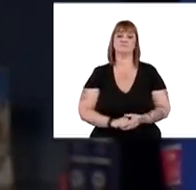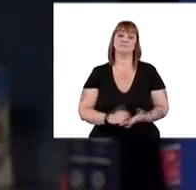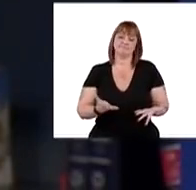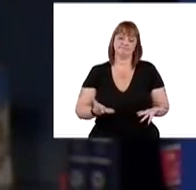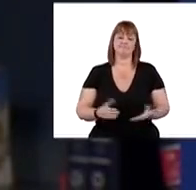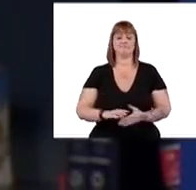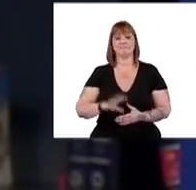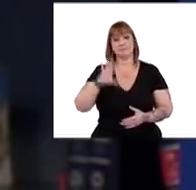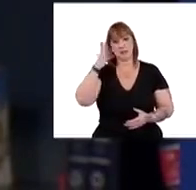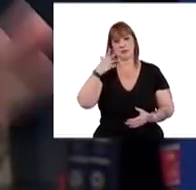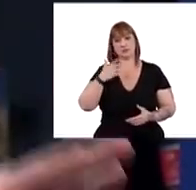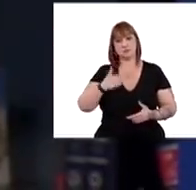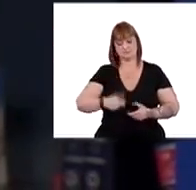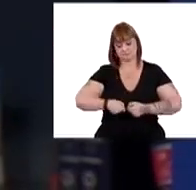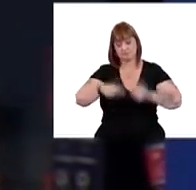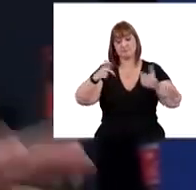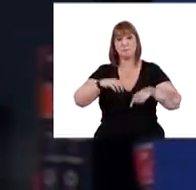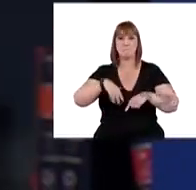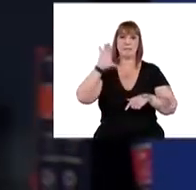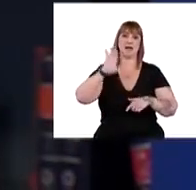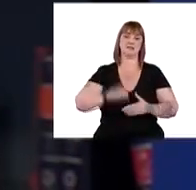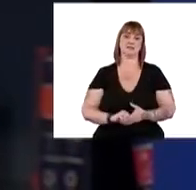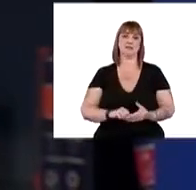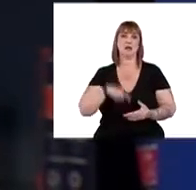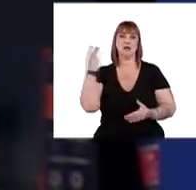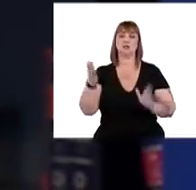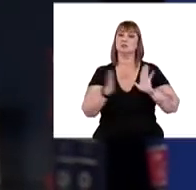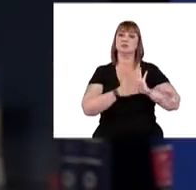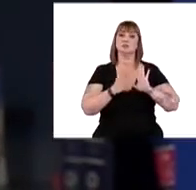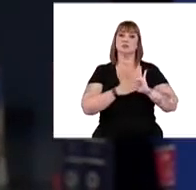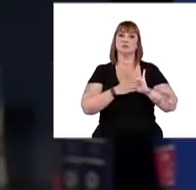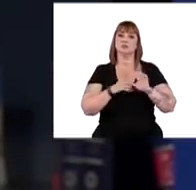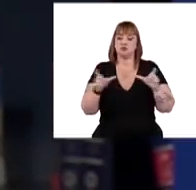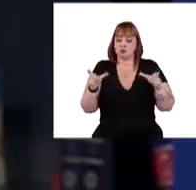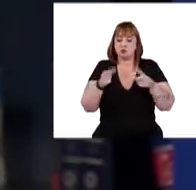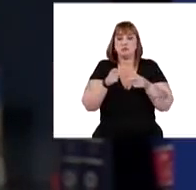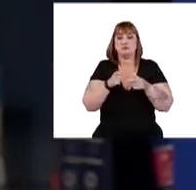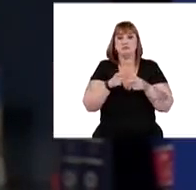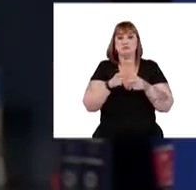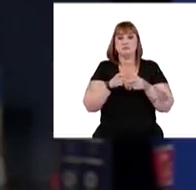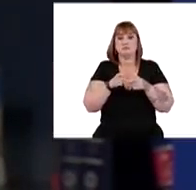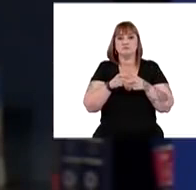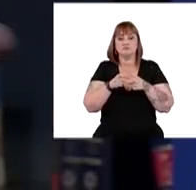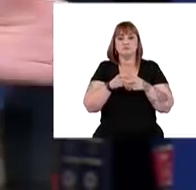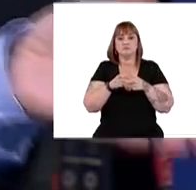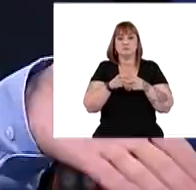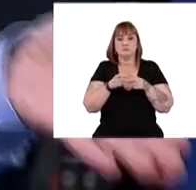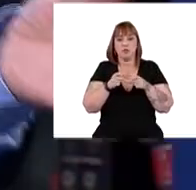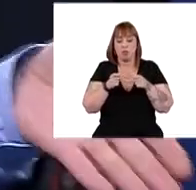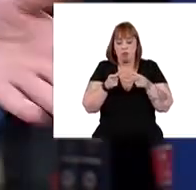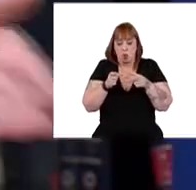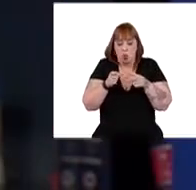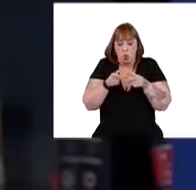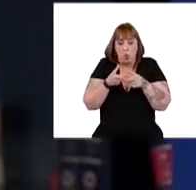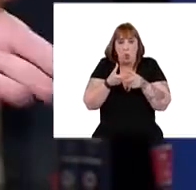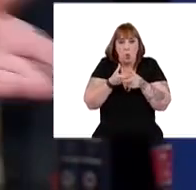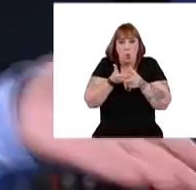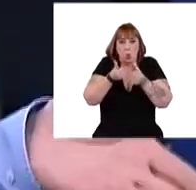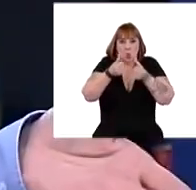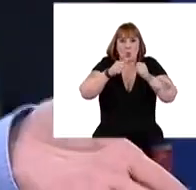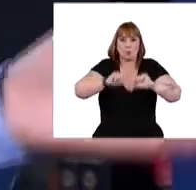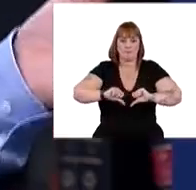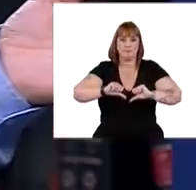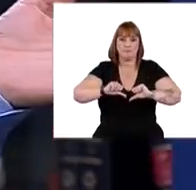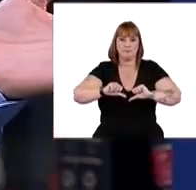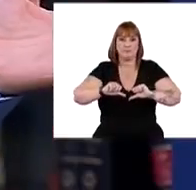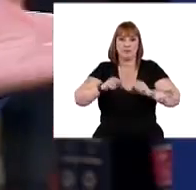fatalmente vamos gastar mais. A nossa proposta não é conter o Estado para que ele define, como atualmente está programado com